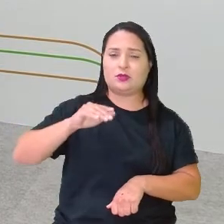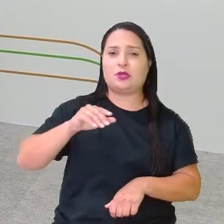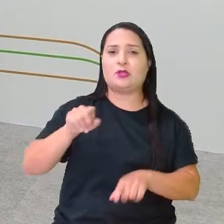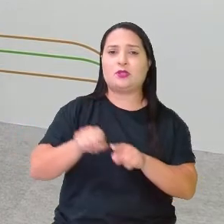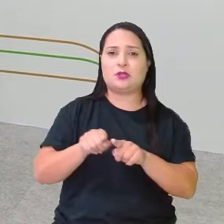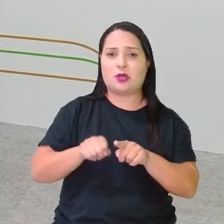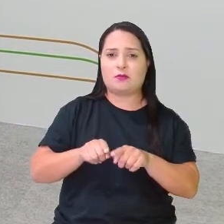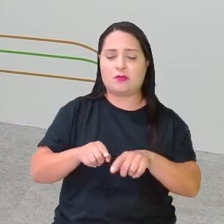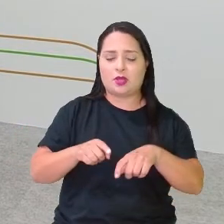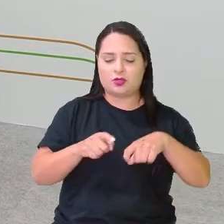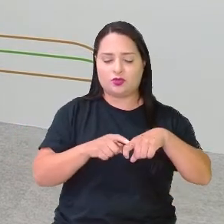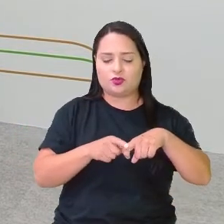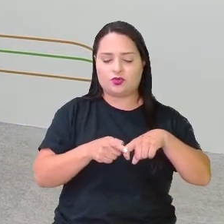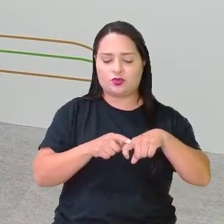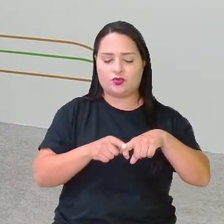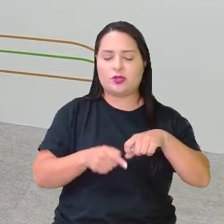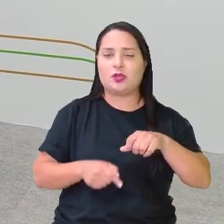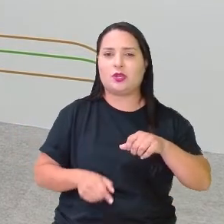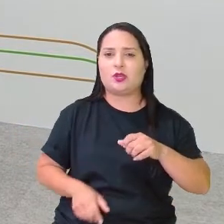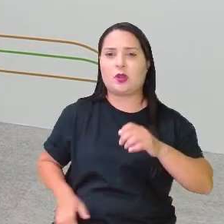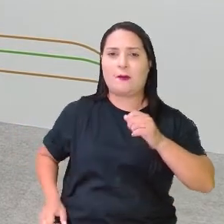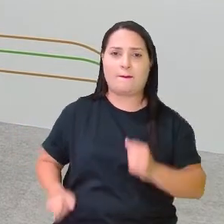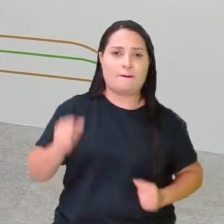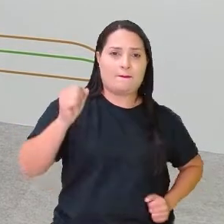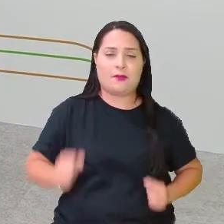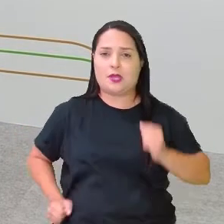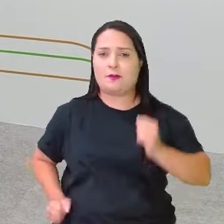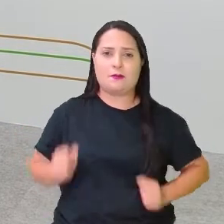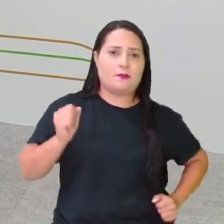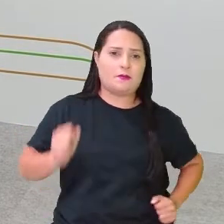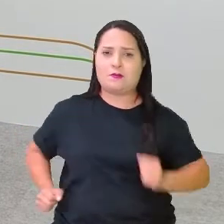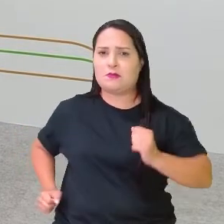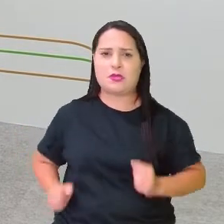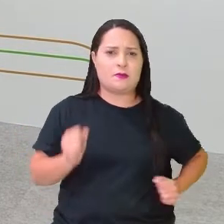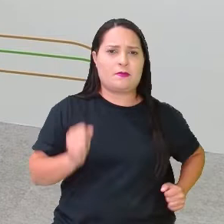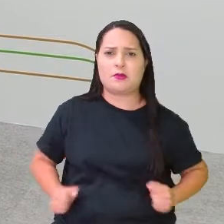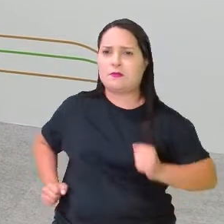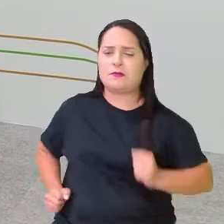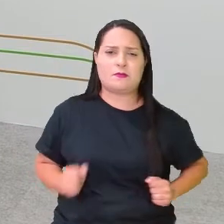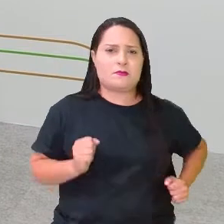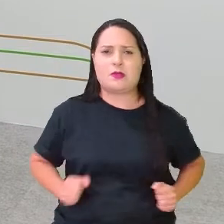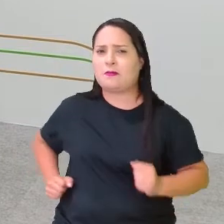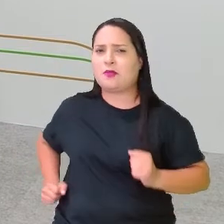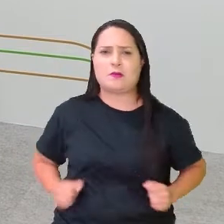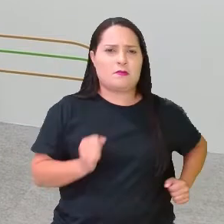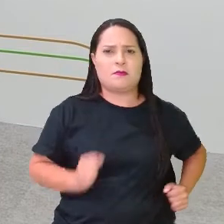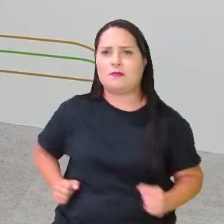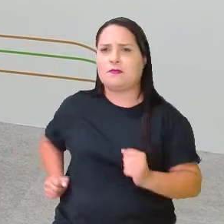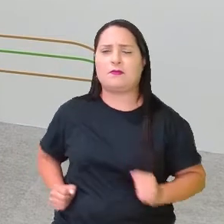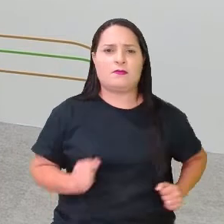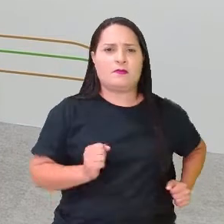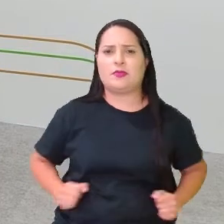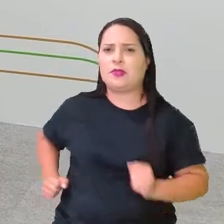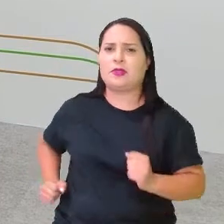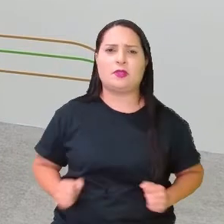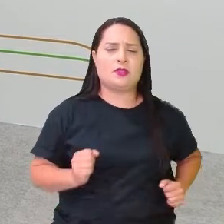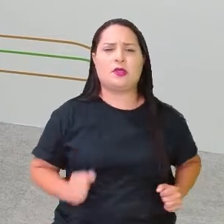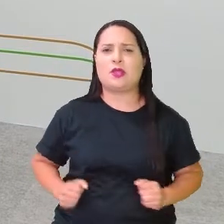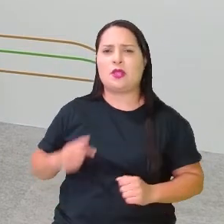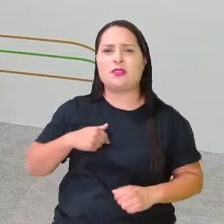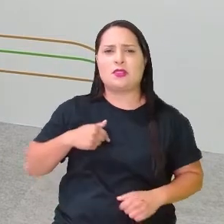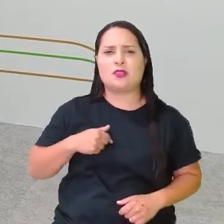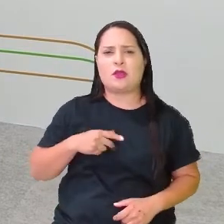fiz aqui devagarzinho, baixinho? Vocês podem fazer mais alto. Então aqui eu aumento, né,